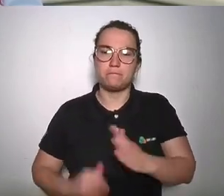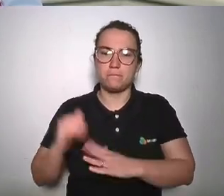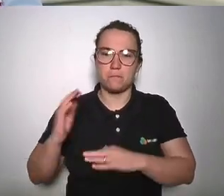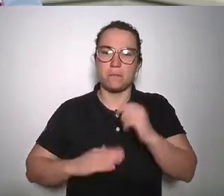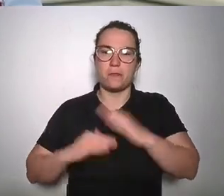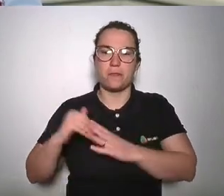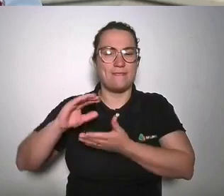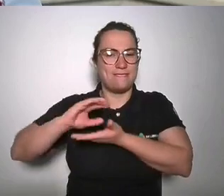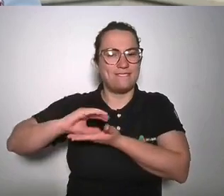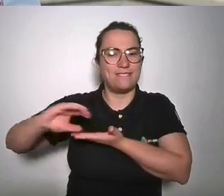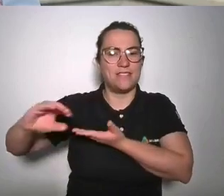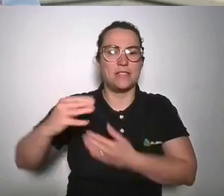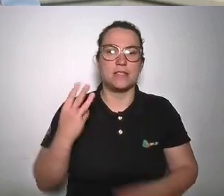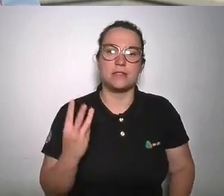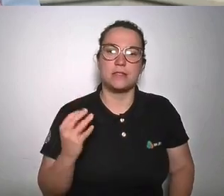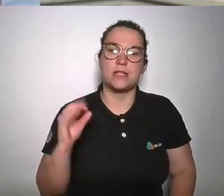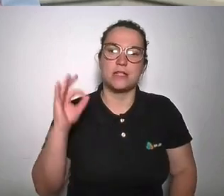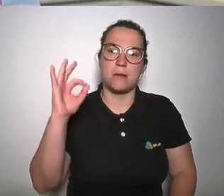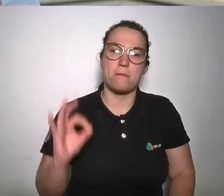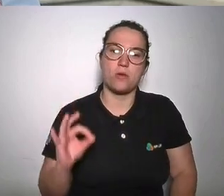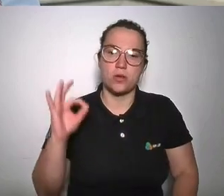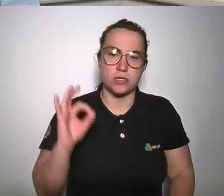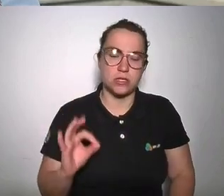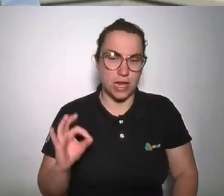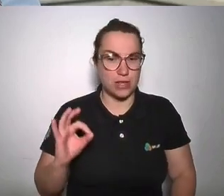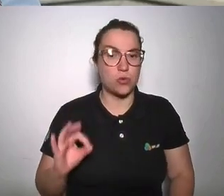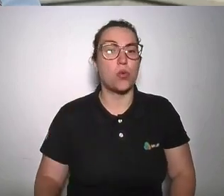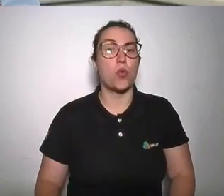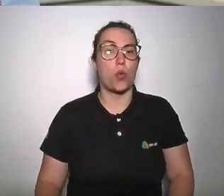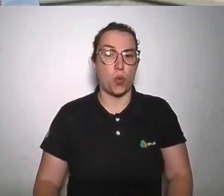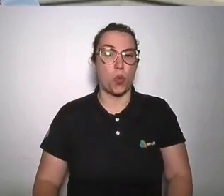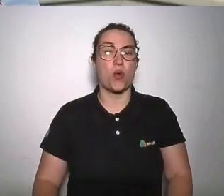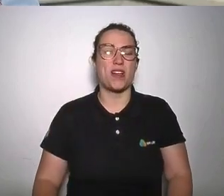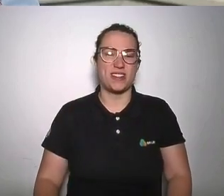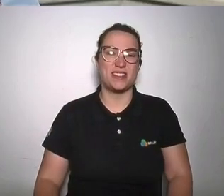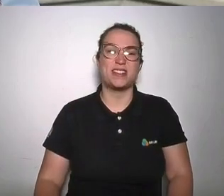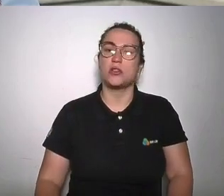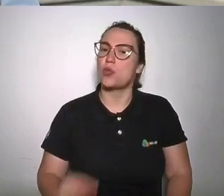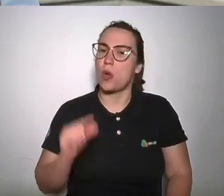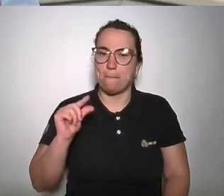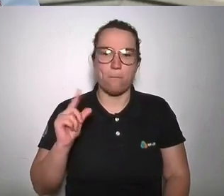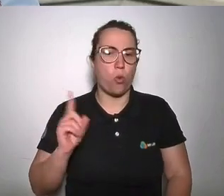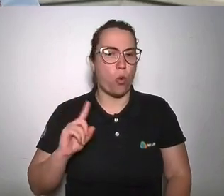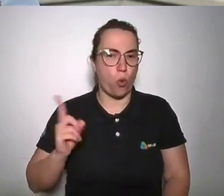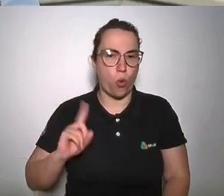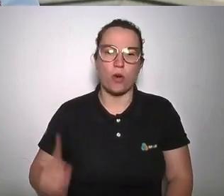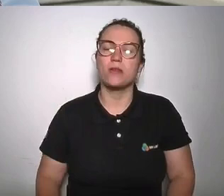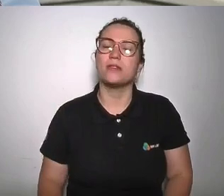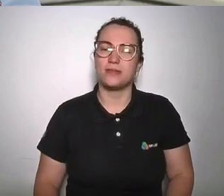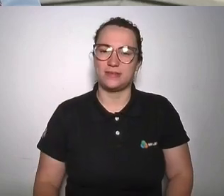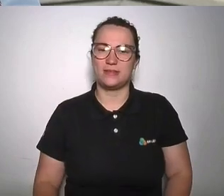investirmos 30% das nossas receitas. Não é pouco.